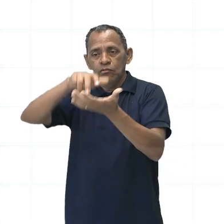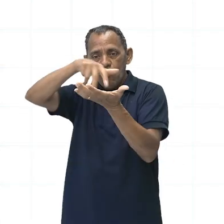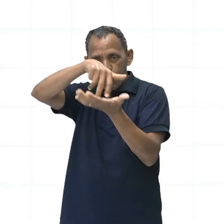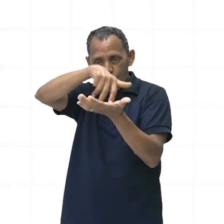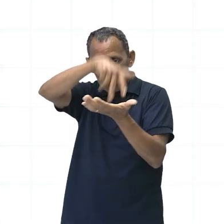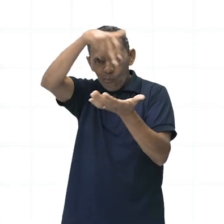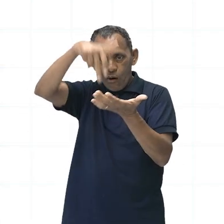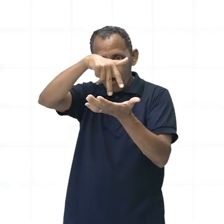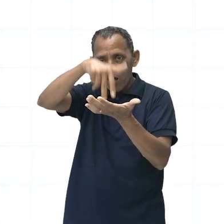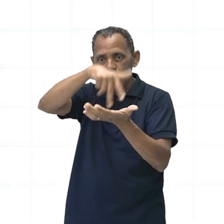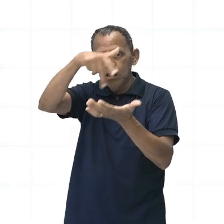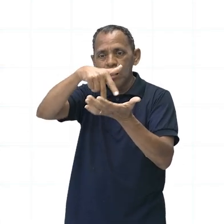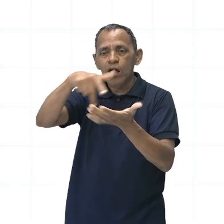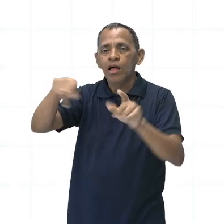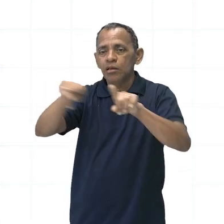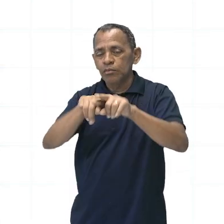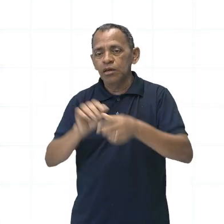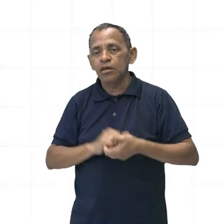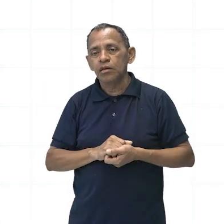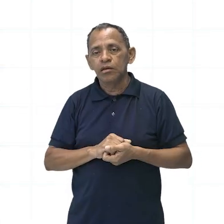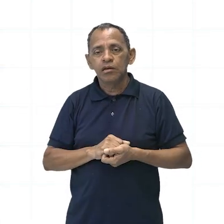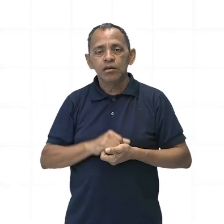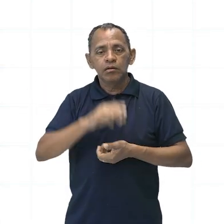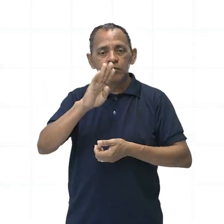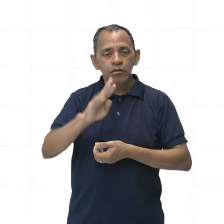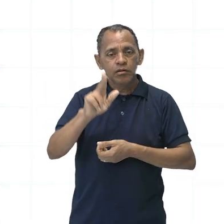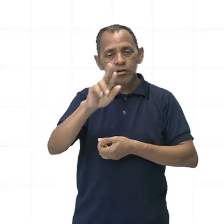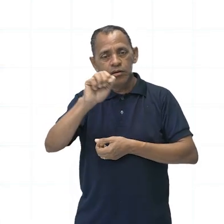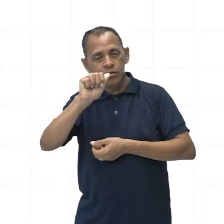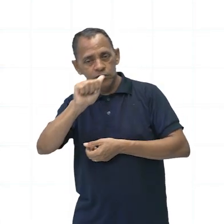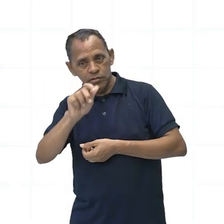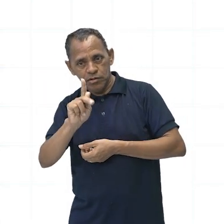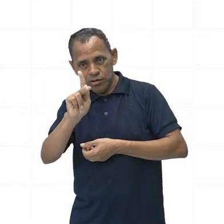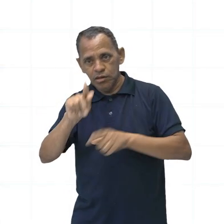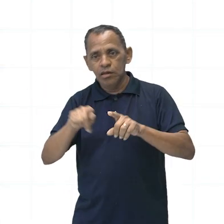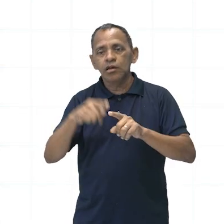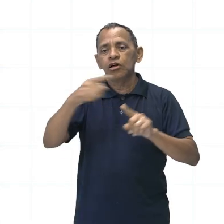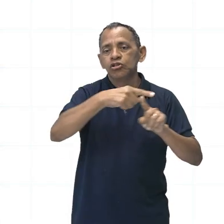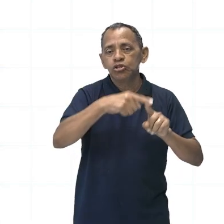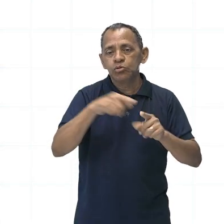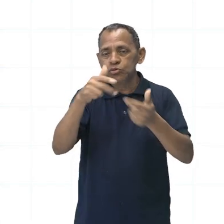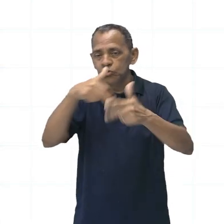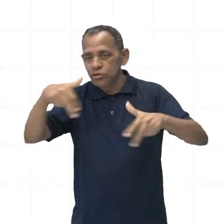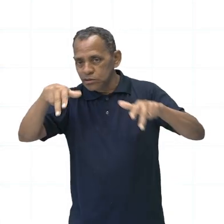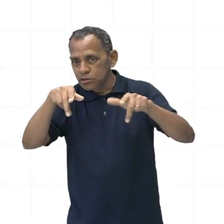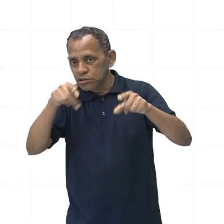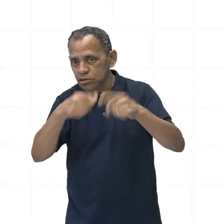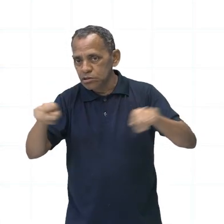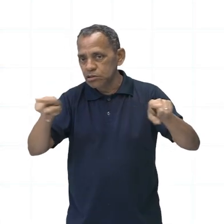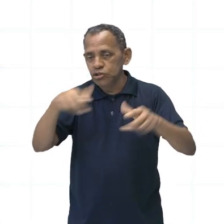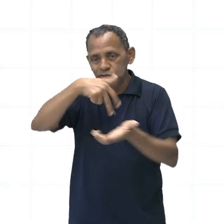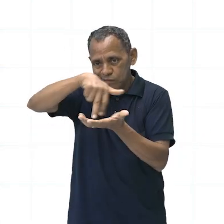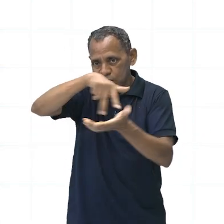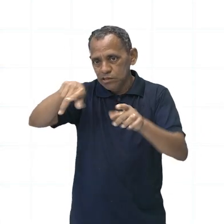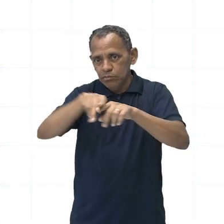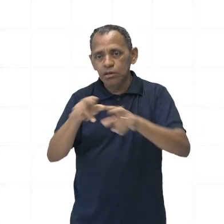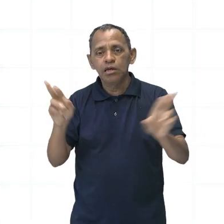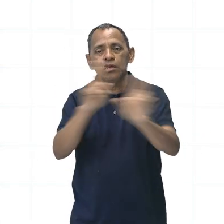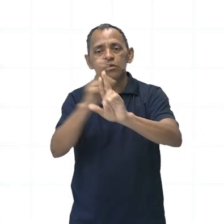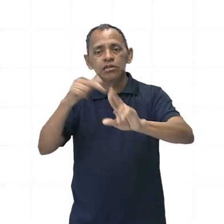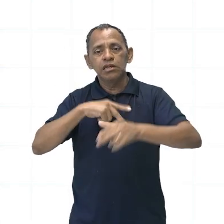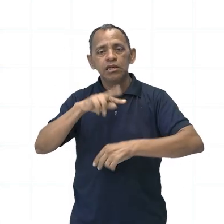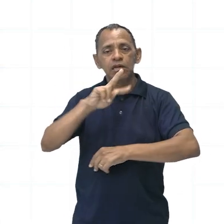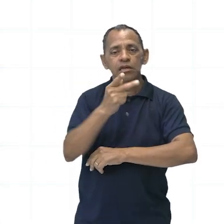Por exemplo, o break dance é um tipo de dança que está relacionado com o rap. Para além